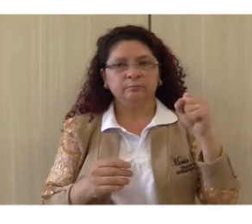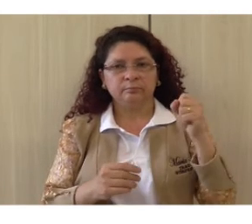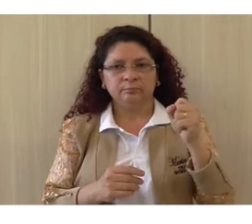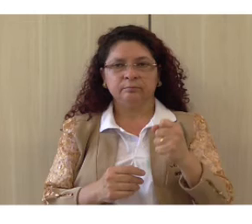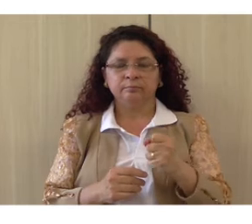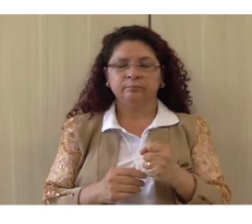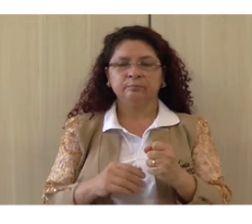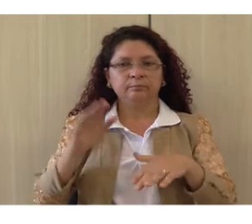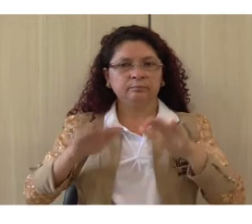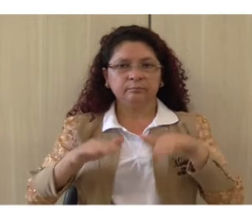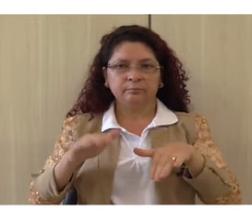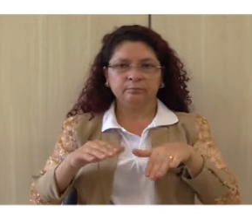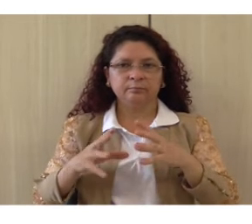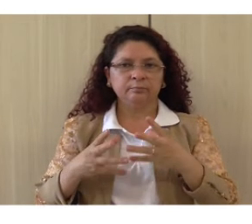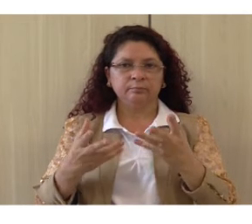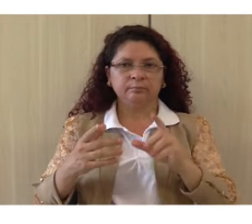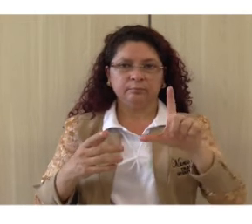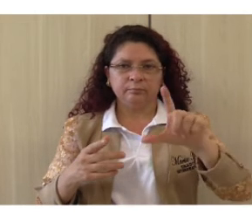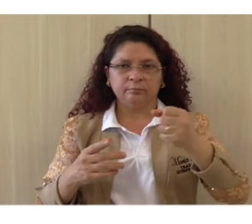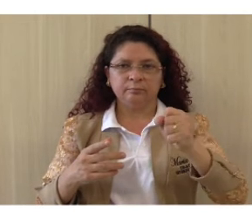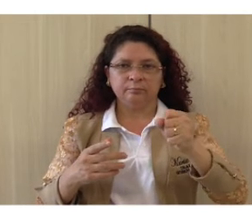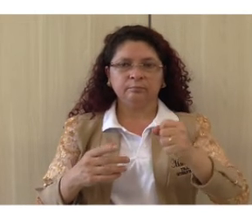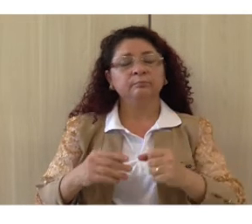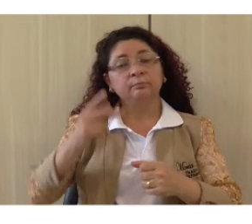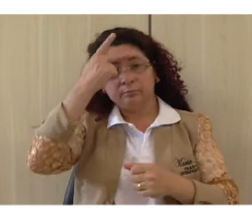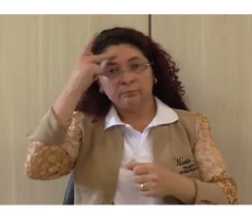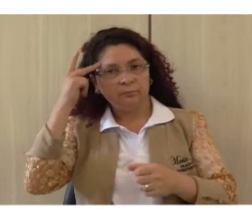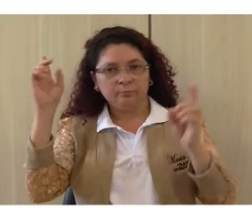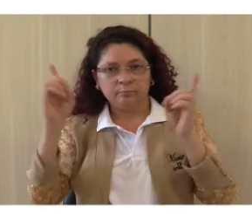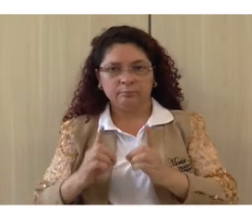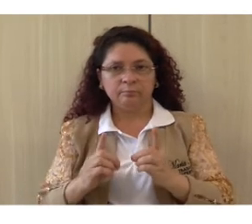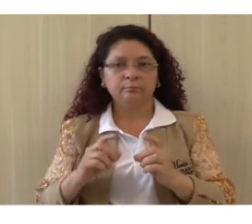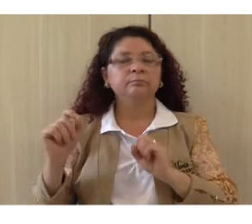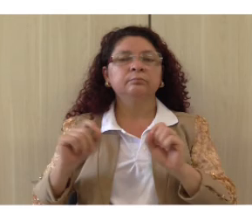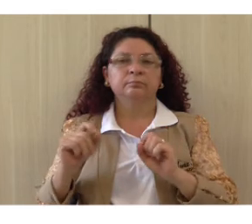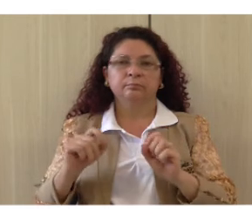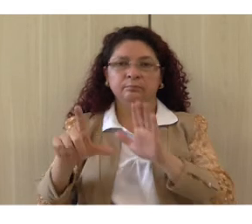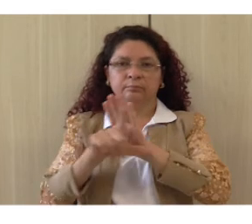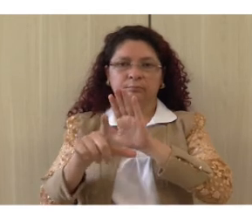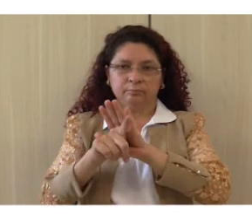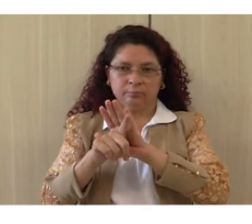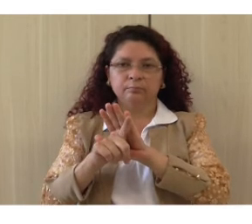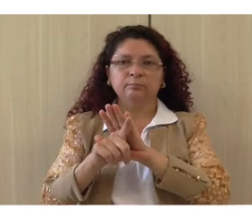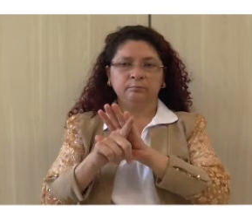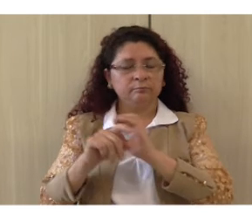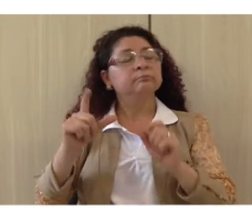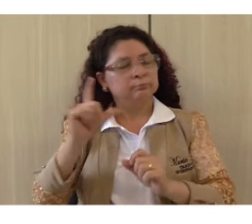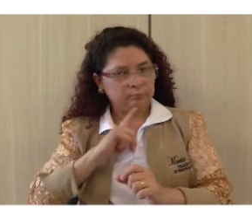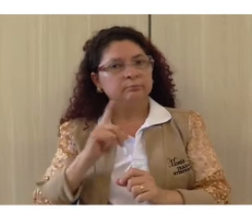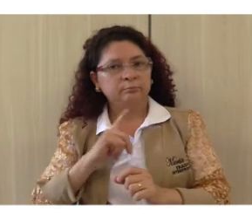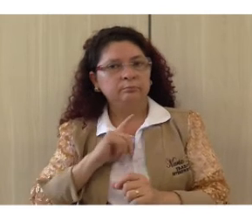Oitavo, modalidade de concorrência L8, candidato com deficiência nos termos da legislação e que